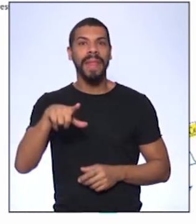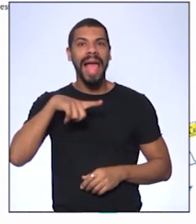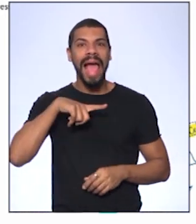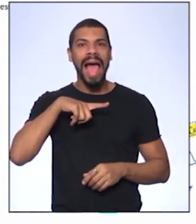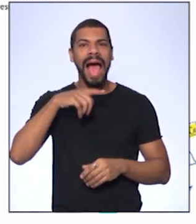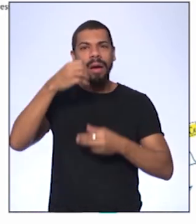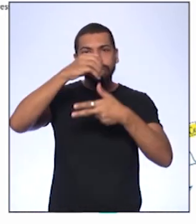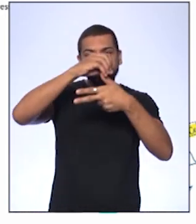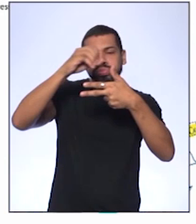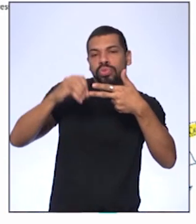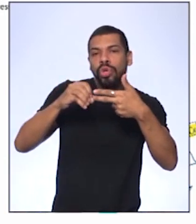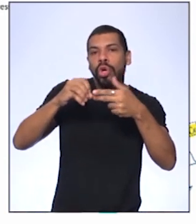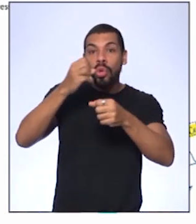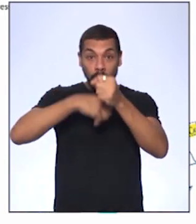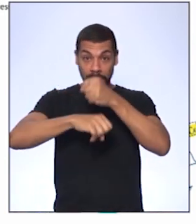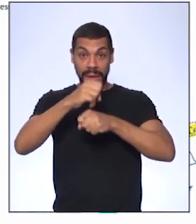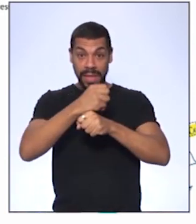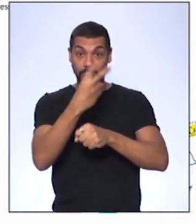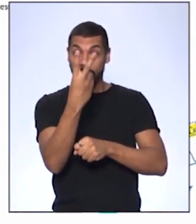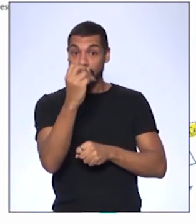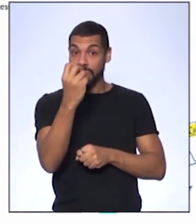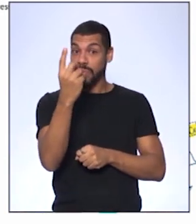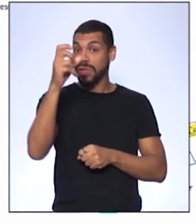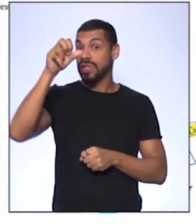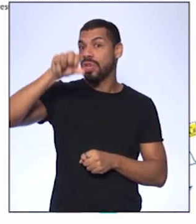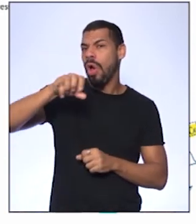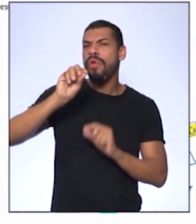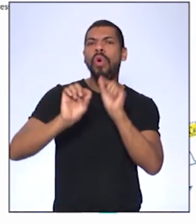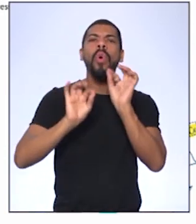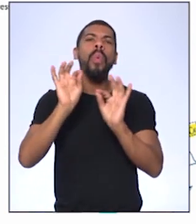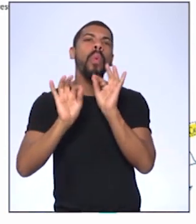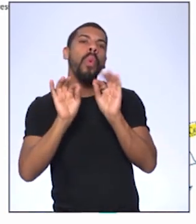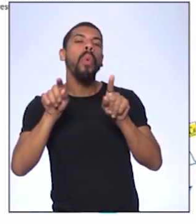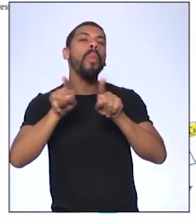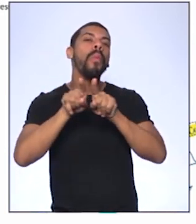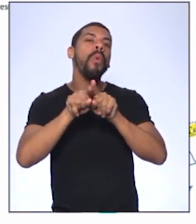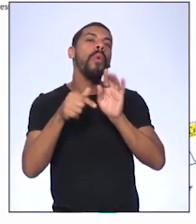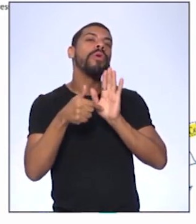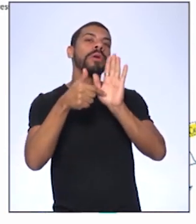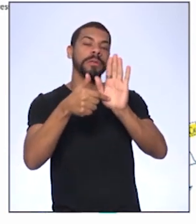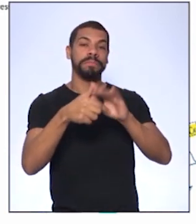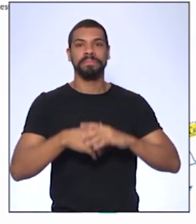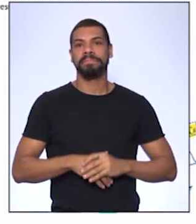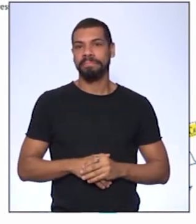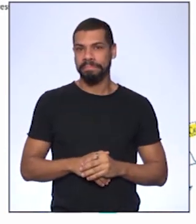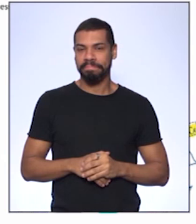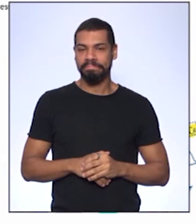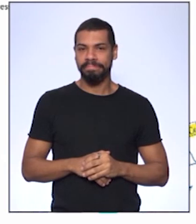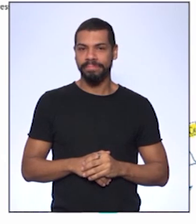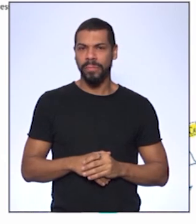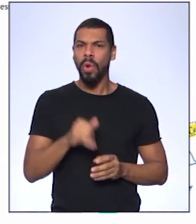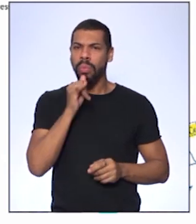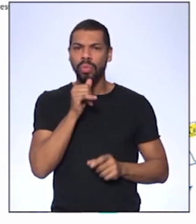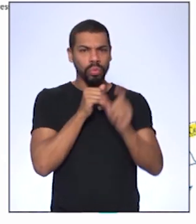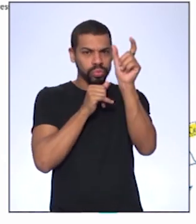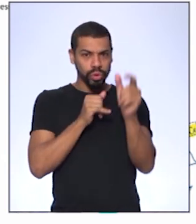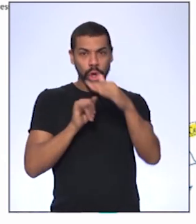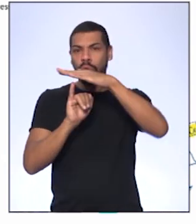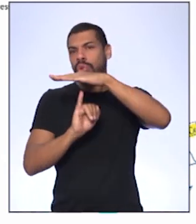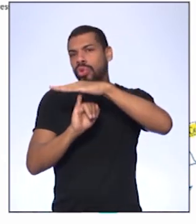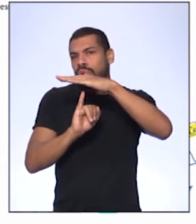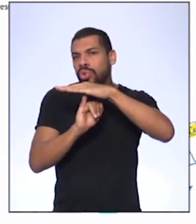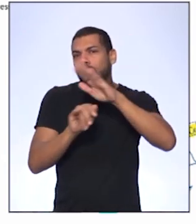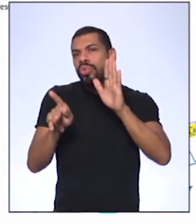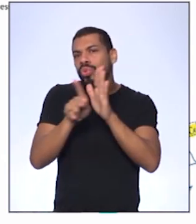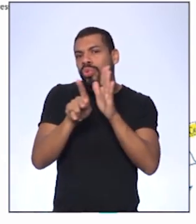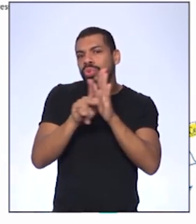é importante que você observe como se organiza o comando da questão. Então vamos começar assim, O Instituto de Arte de